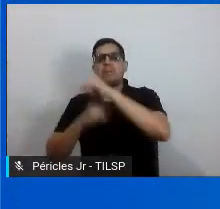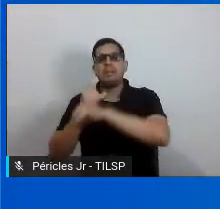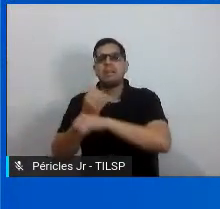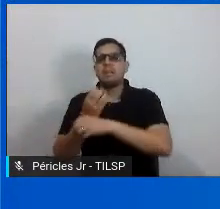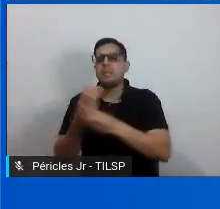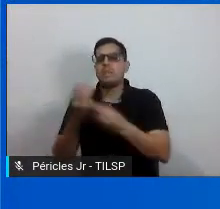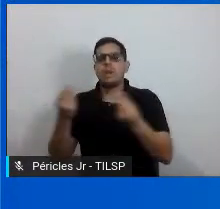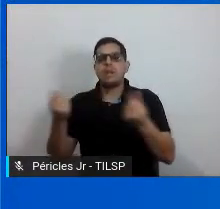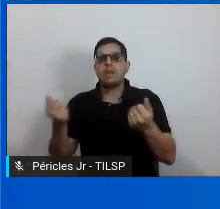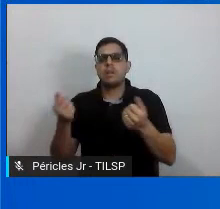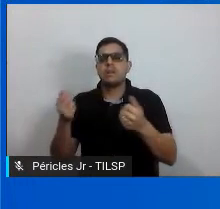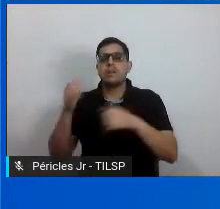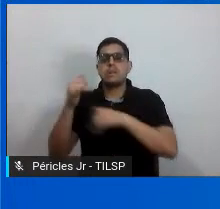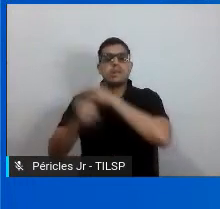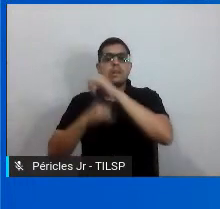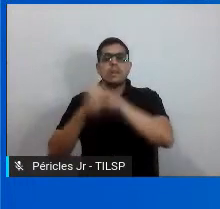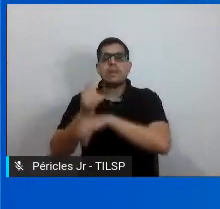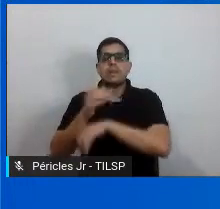gentileza